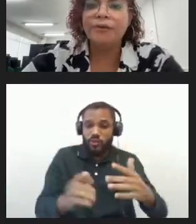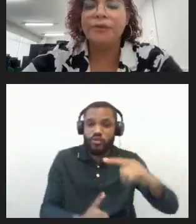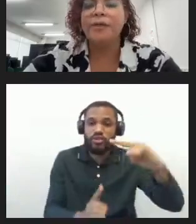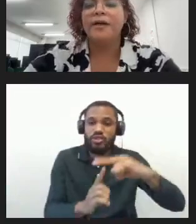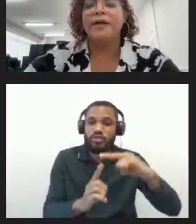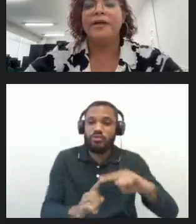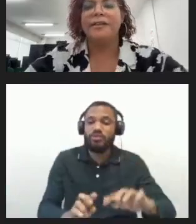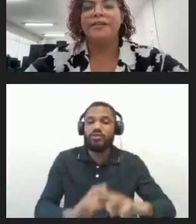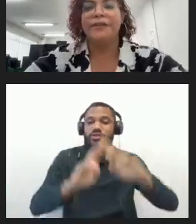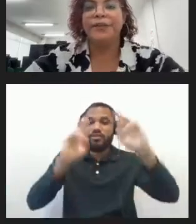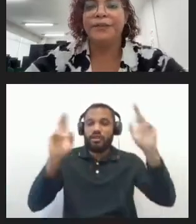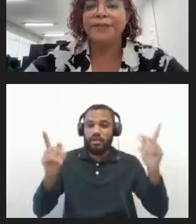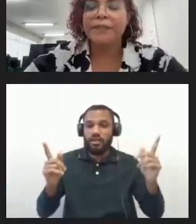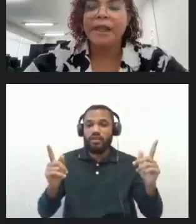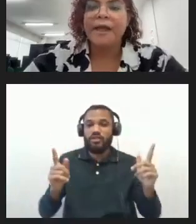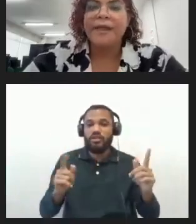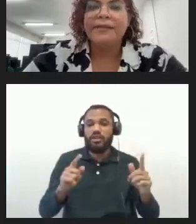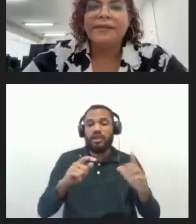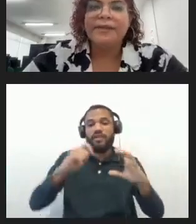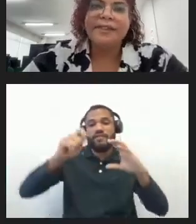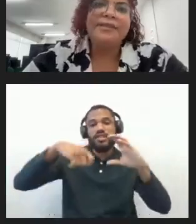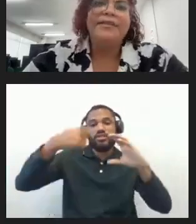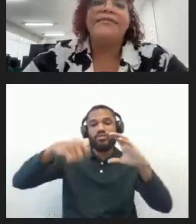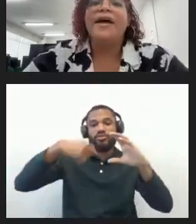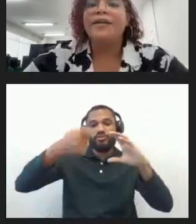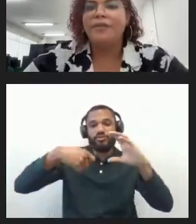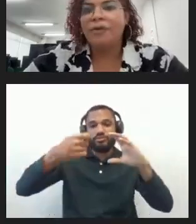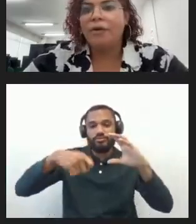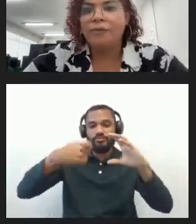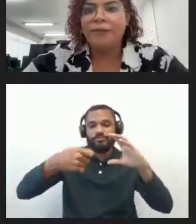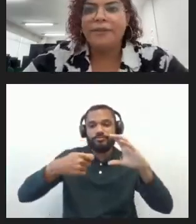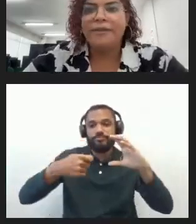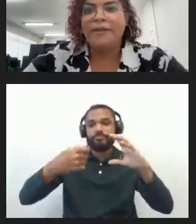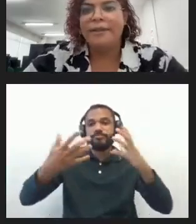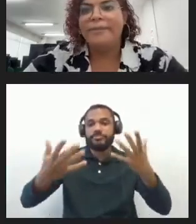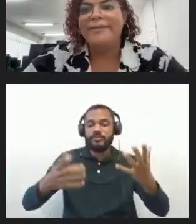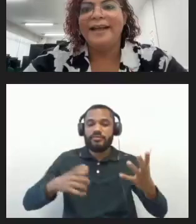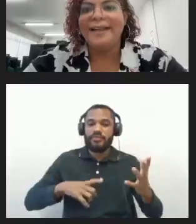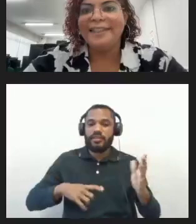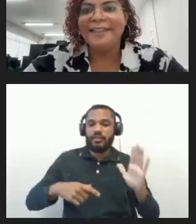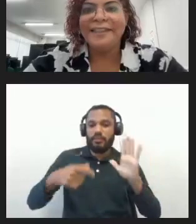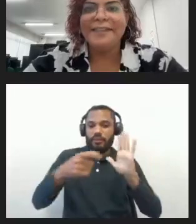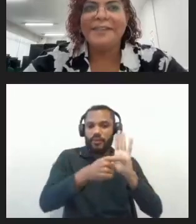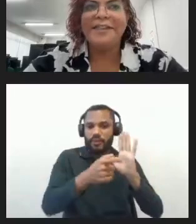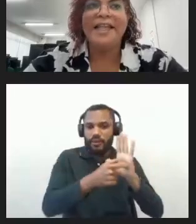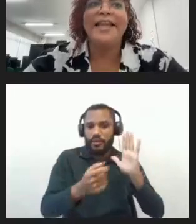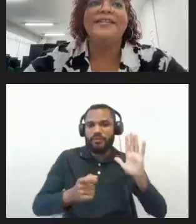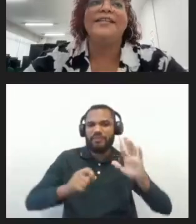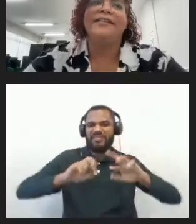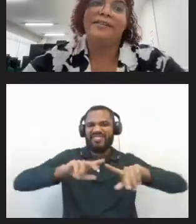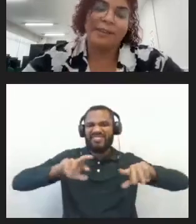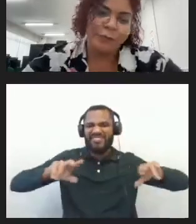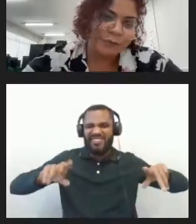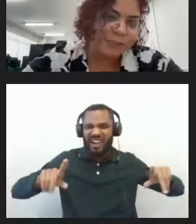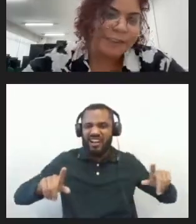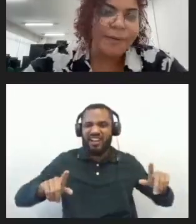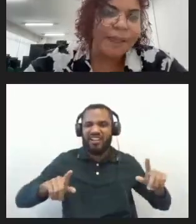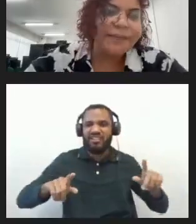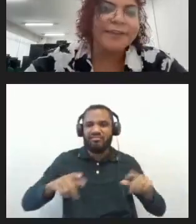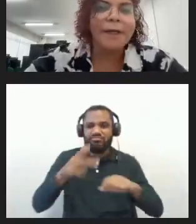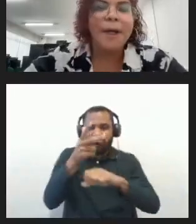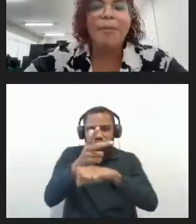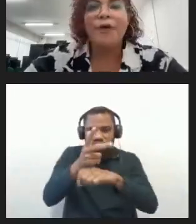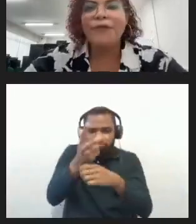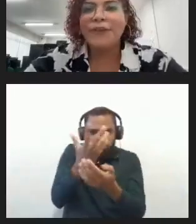o formato de vídeo. Então, existem vários softwares aí existentes, né? Existem outros